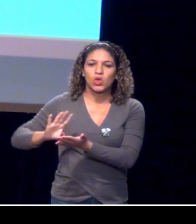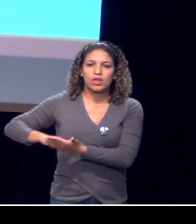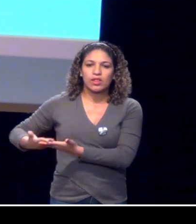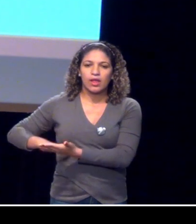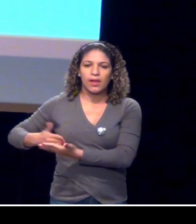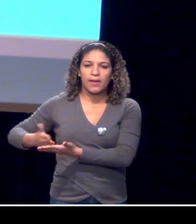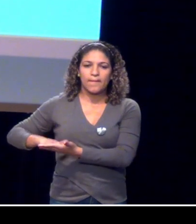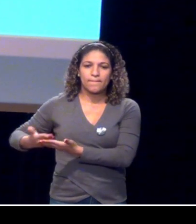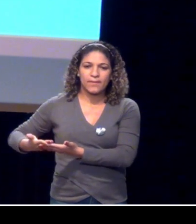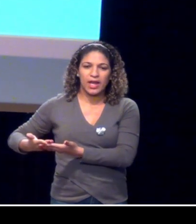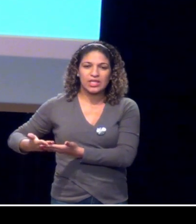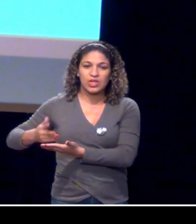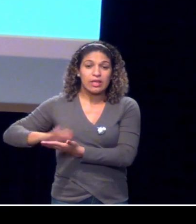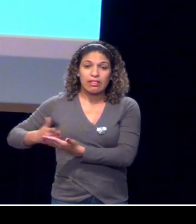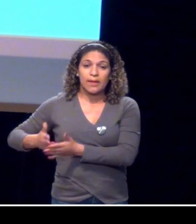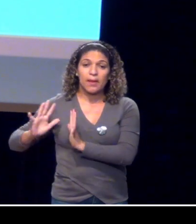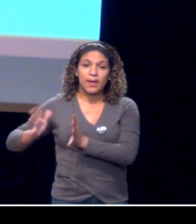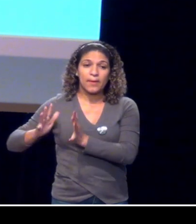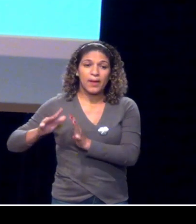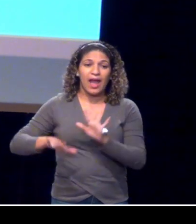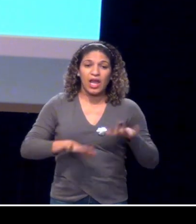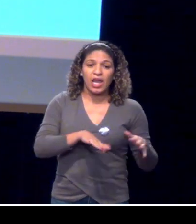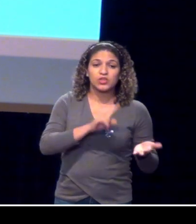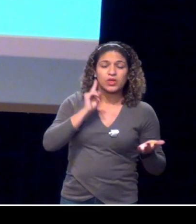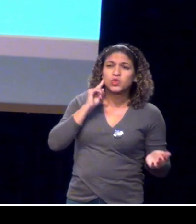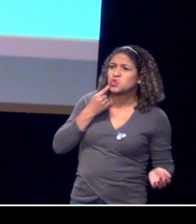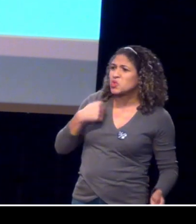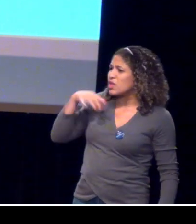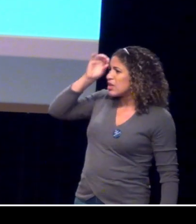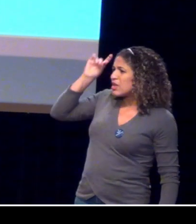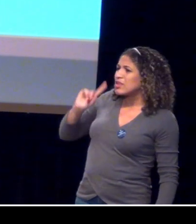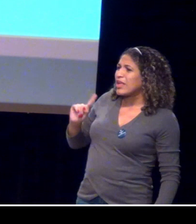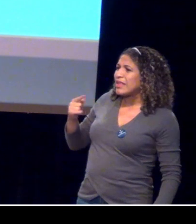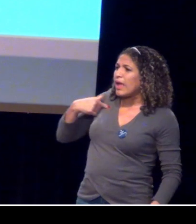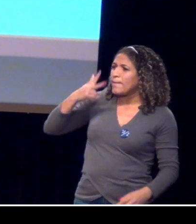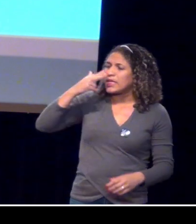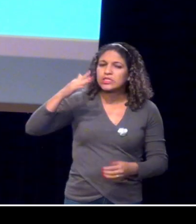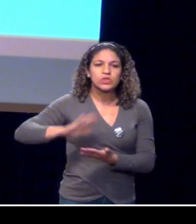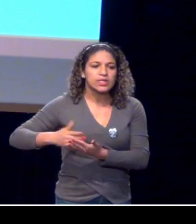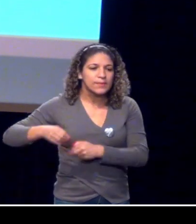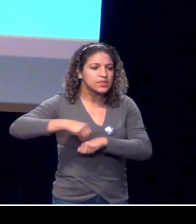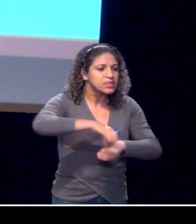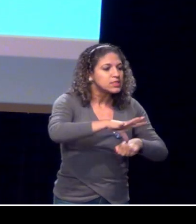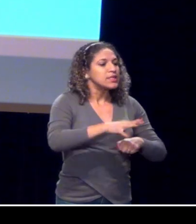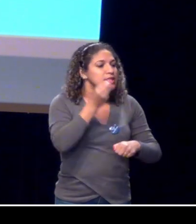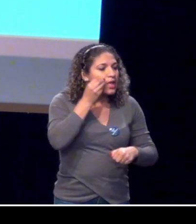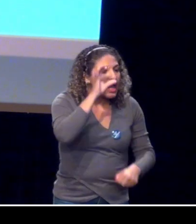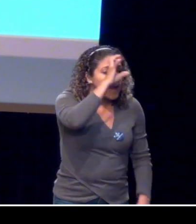portanto, que fala uma língua que eles não conhecem, e é pedido a esta criança, aprenda. E